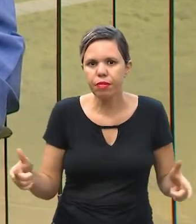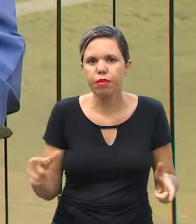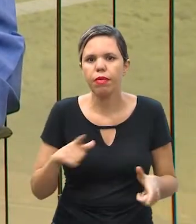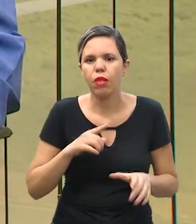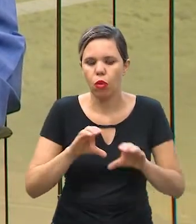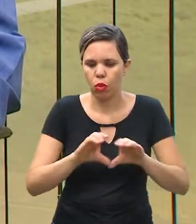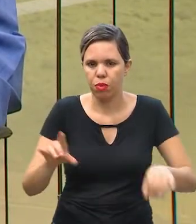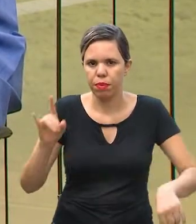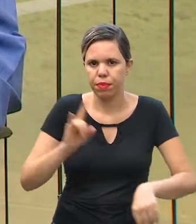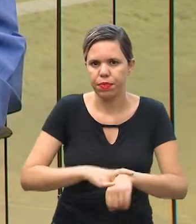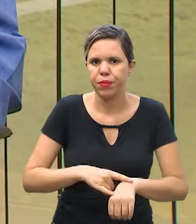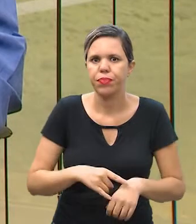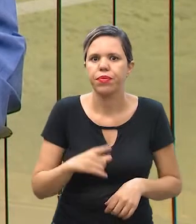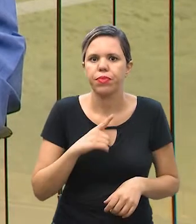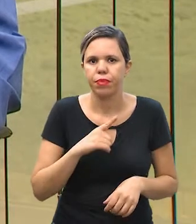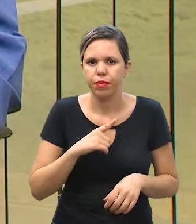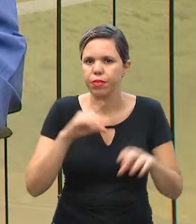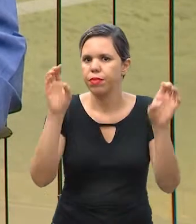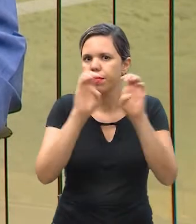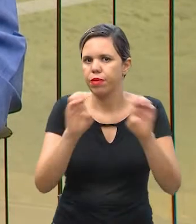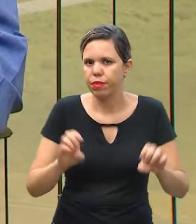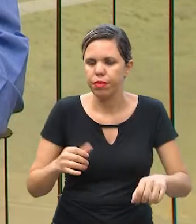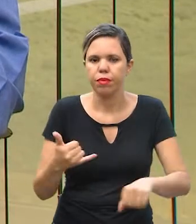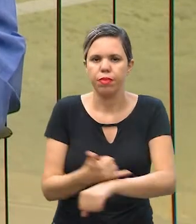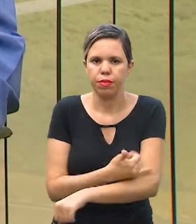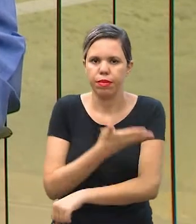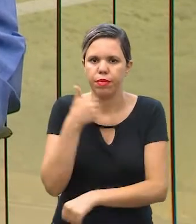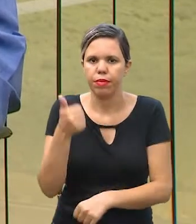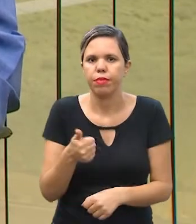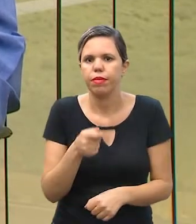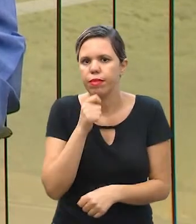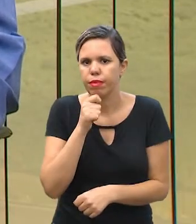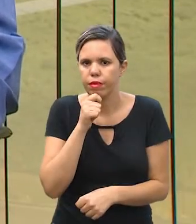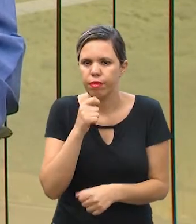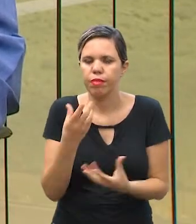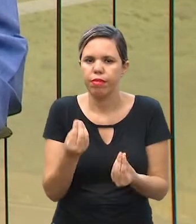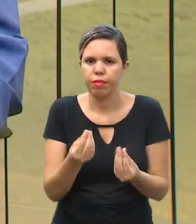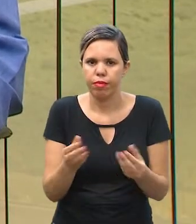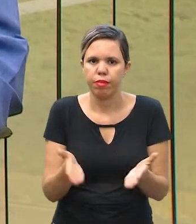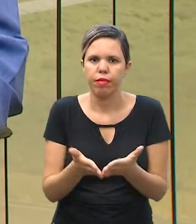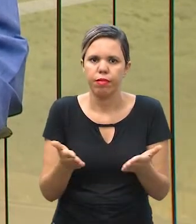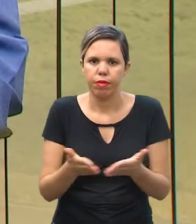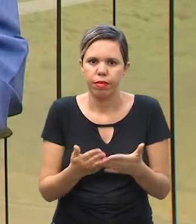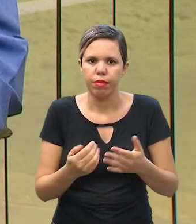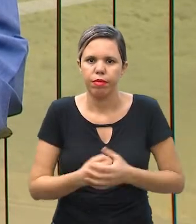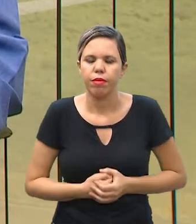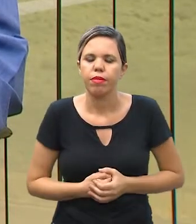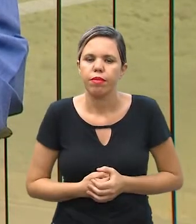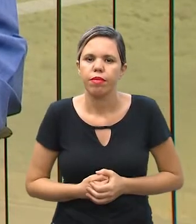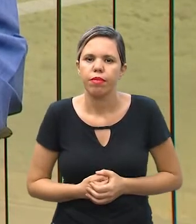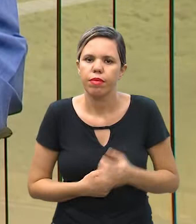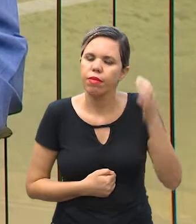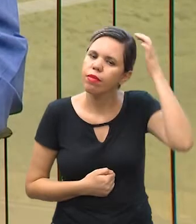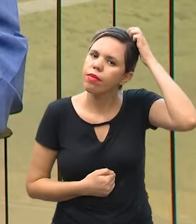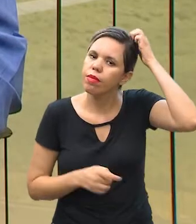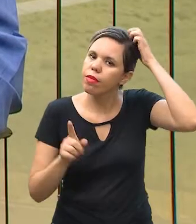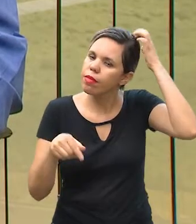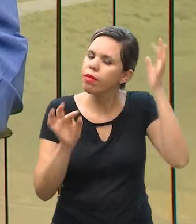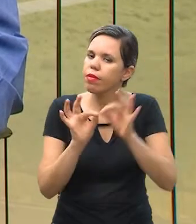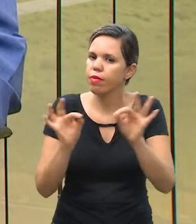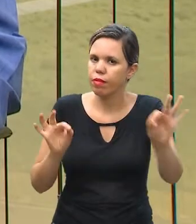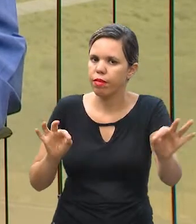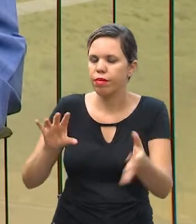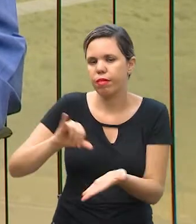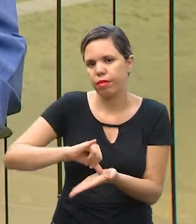tem o esgotamento sanitário, então tem uma infraestrutura um pouco melhor. Ainda muito carente. É um distrito que é